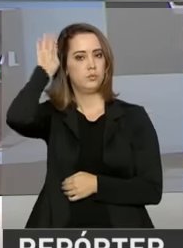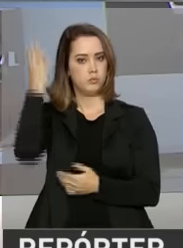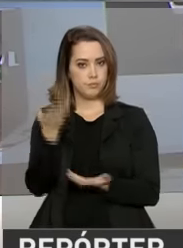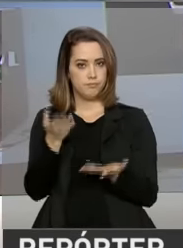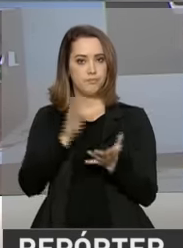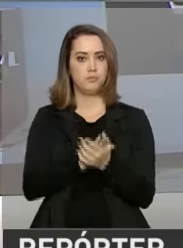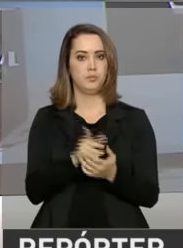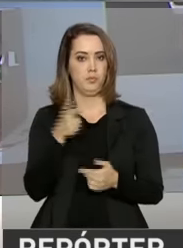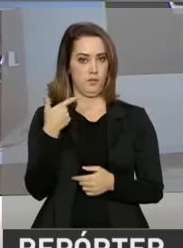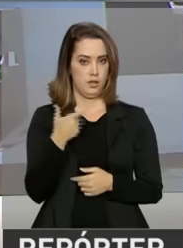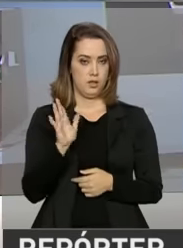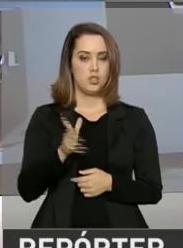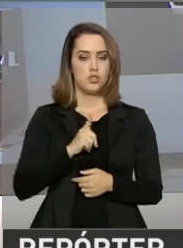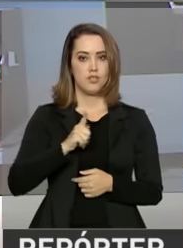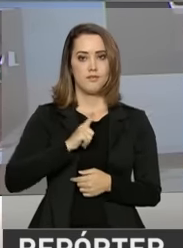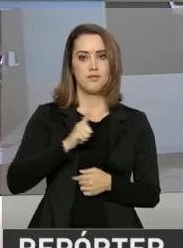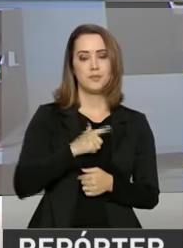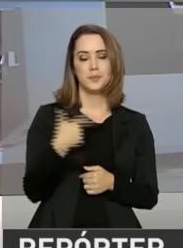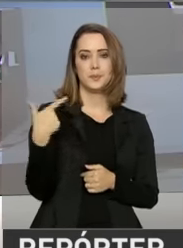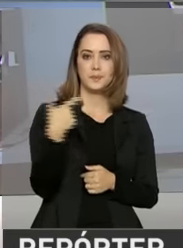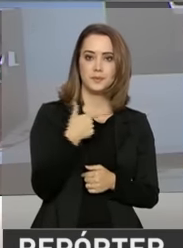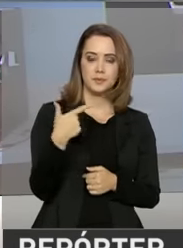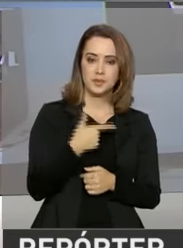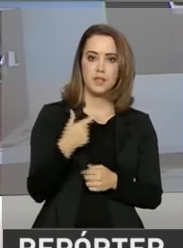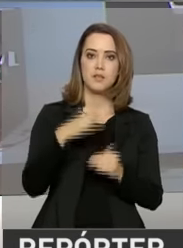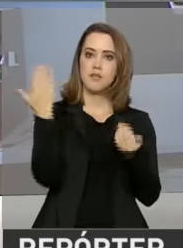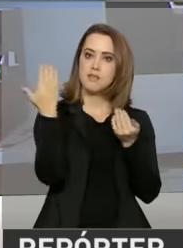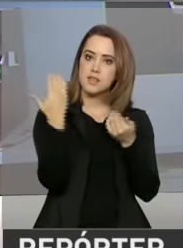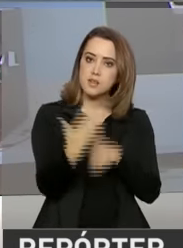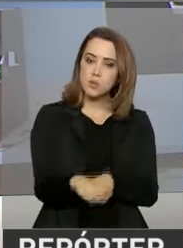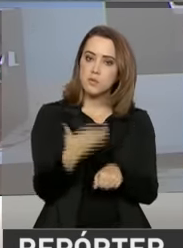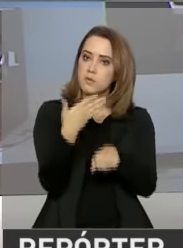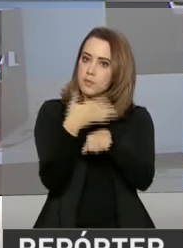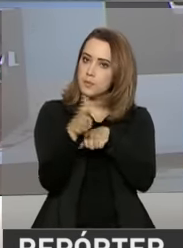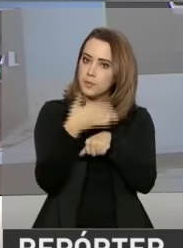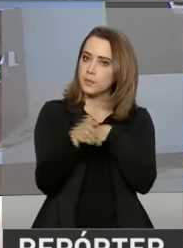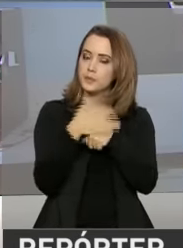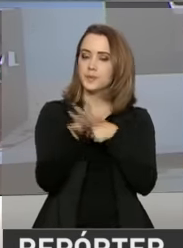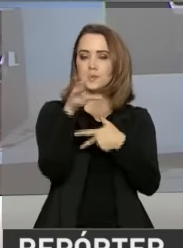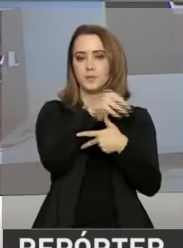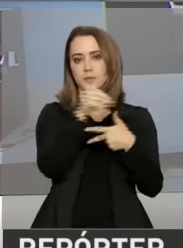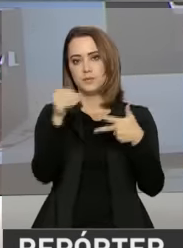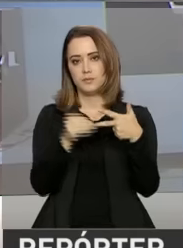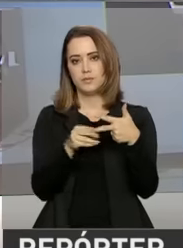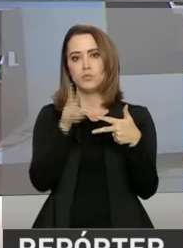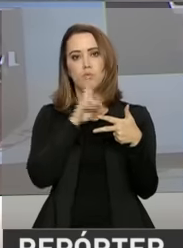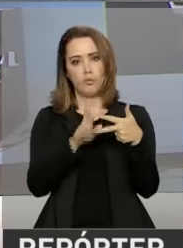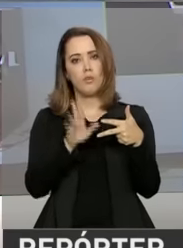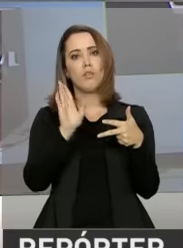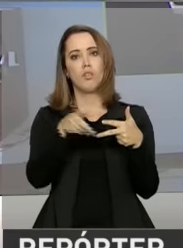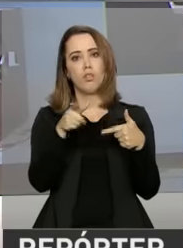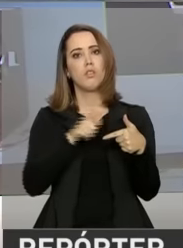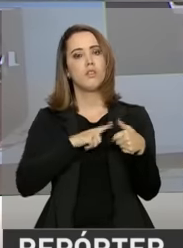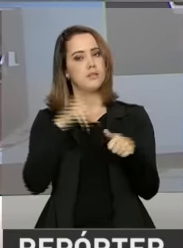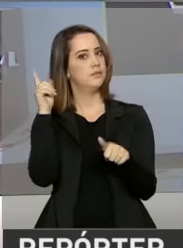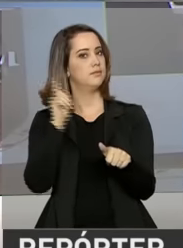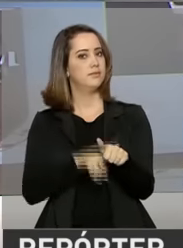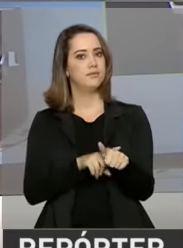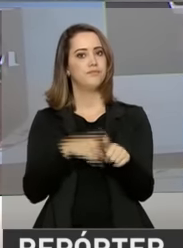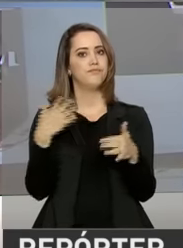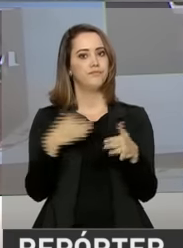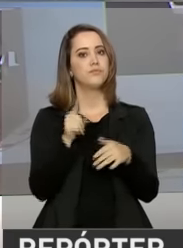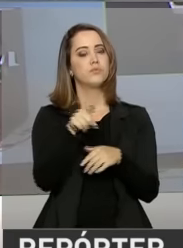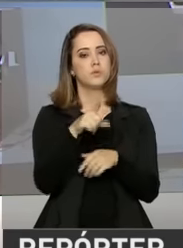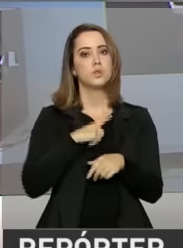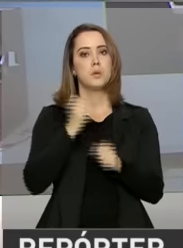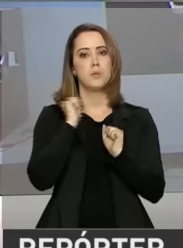começou o segundo simulado do Enem o Exame Nacional do Ensino Médio O resultado é divulgado imediatamente o candidato pode ver